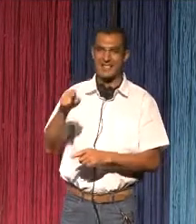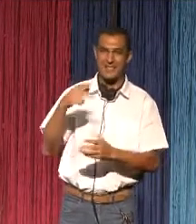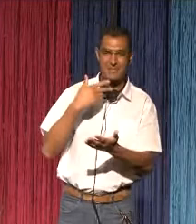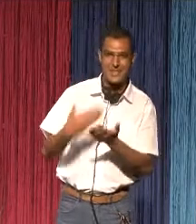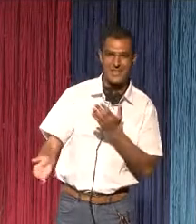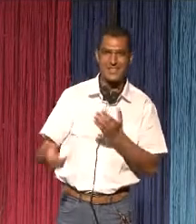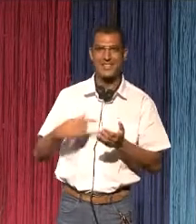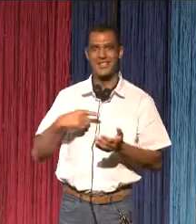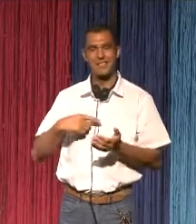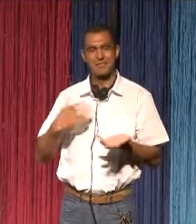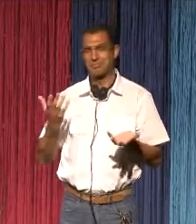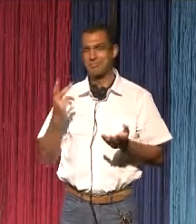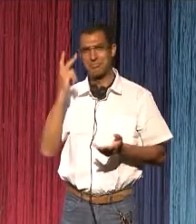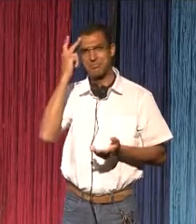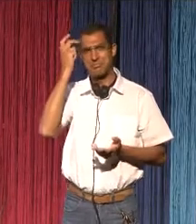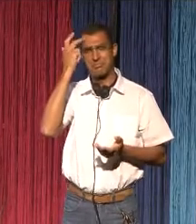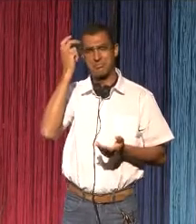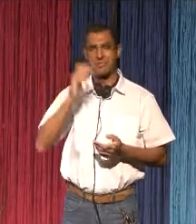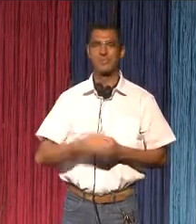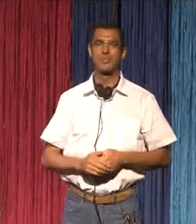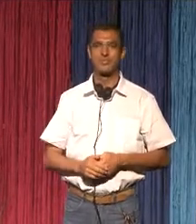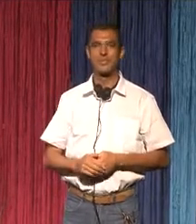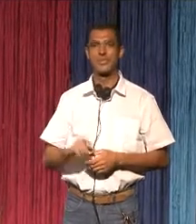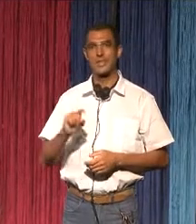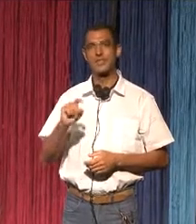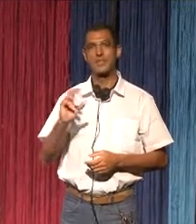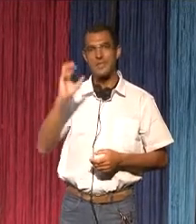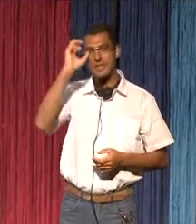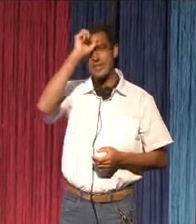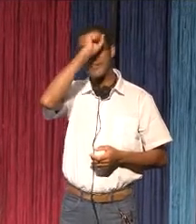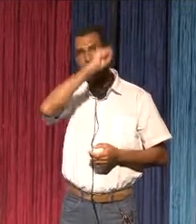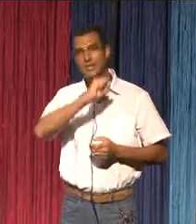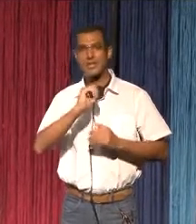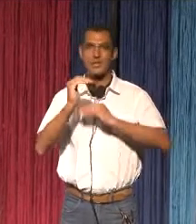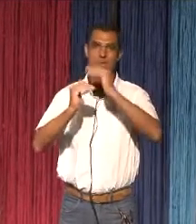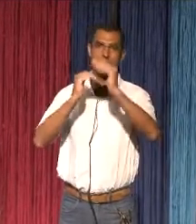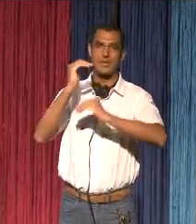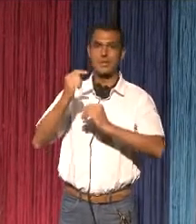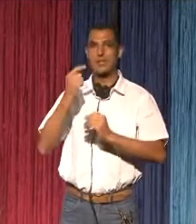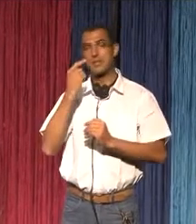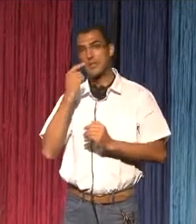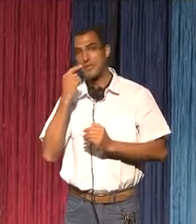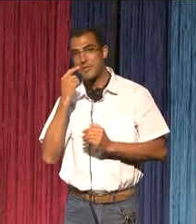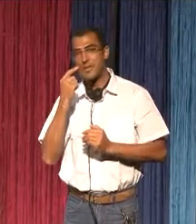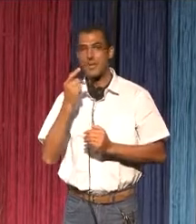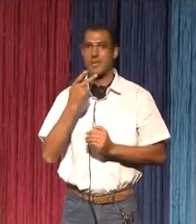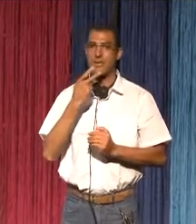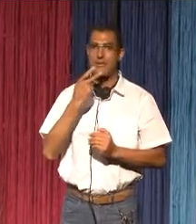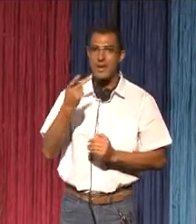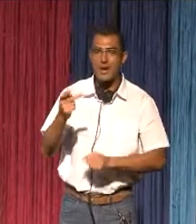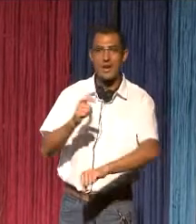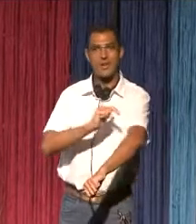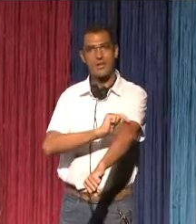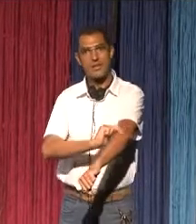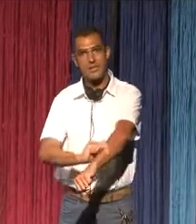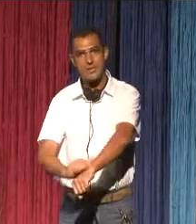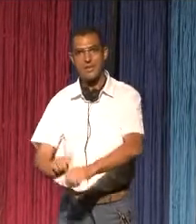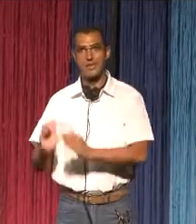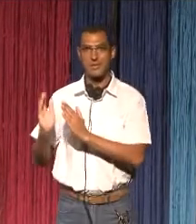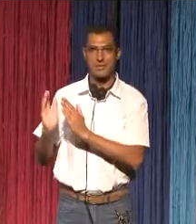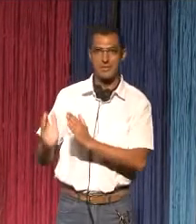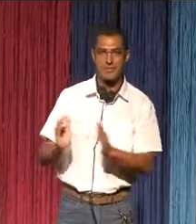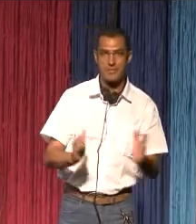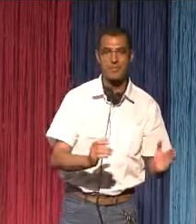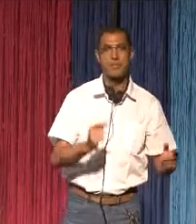se você se desenvolver cognitivamente, criar argumentos, ponderar as ações, planejar, ter, como a